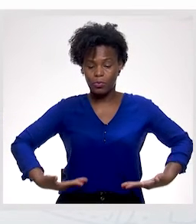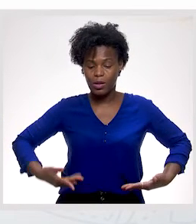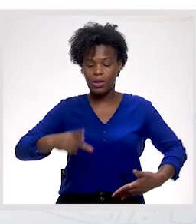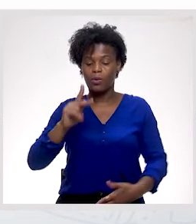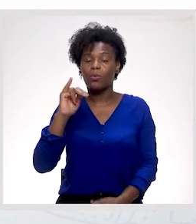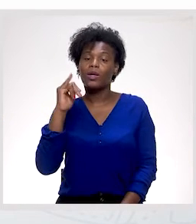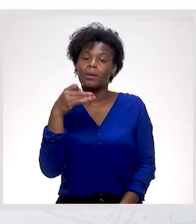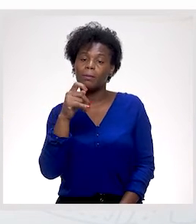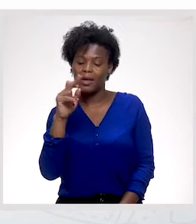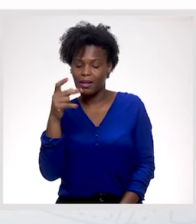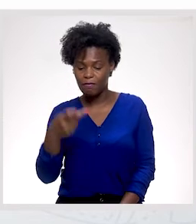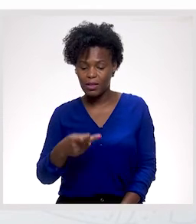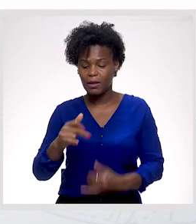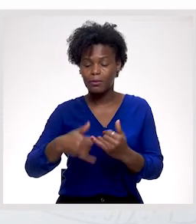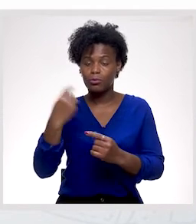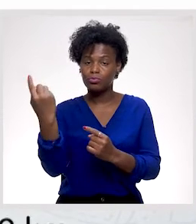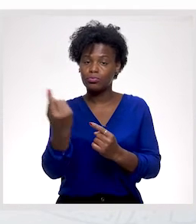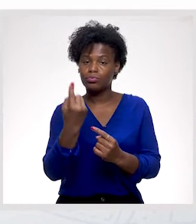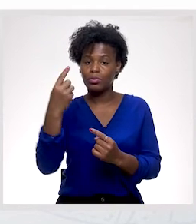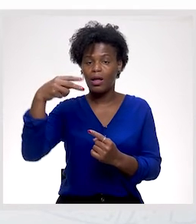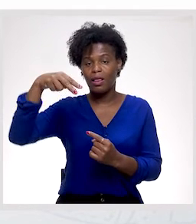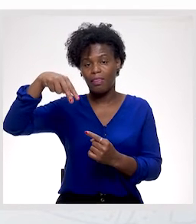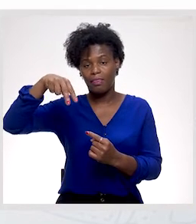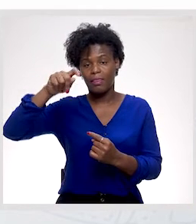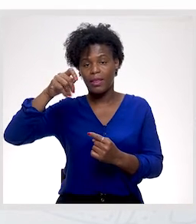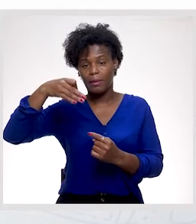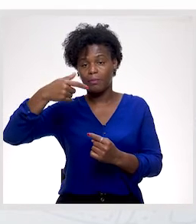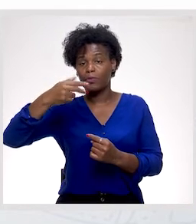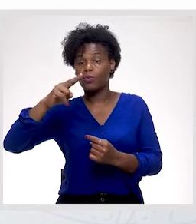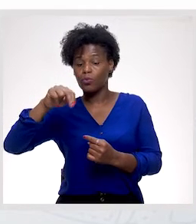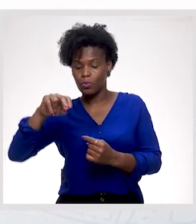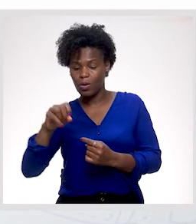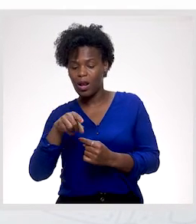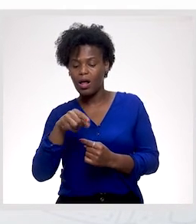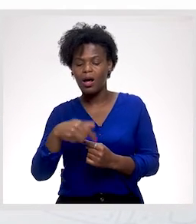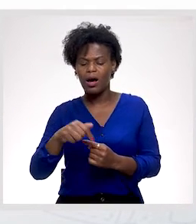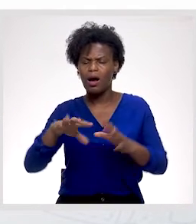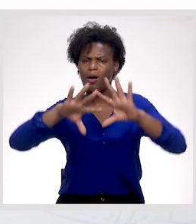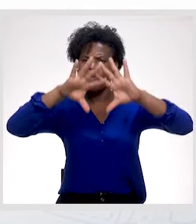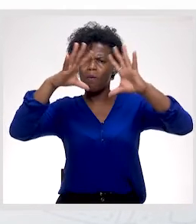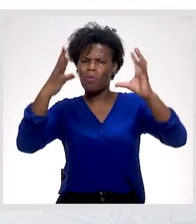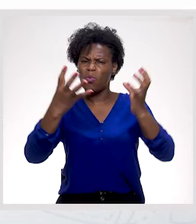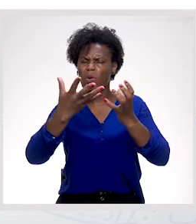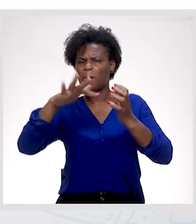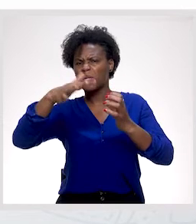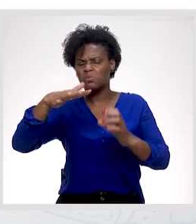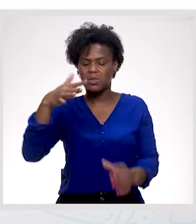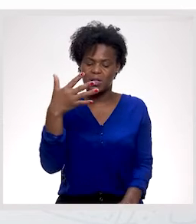de Neptuno. E o Eris possui um diâmetro de